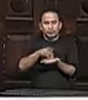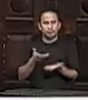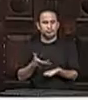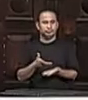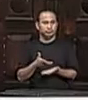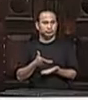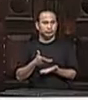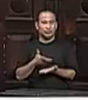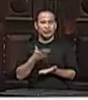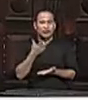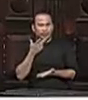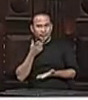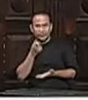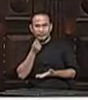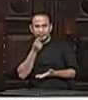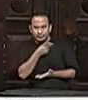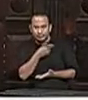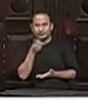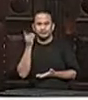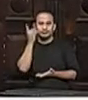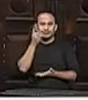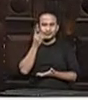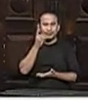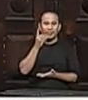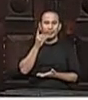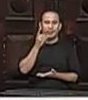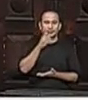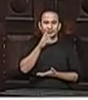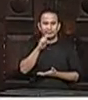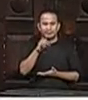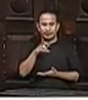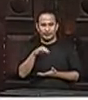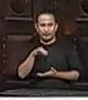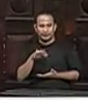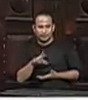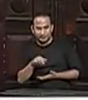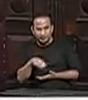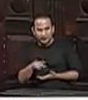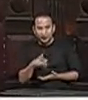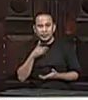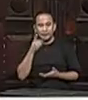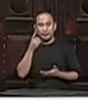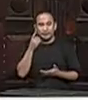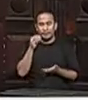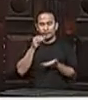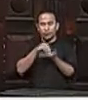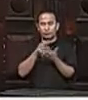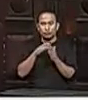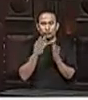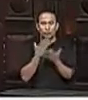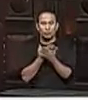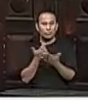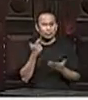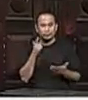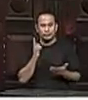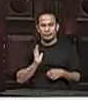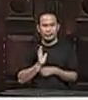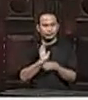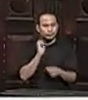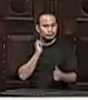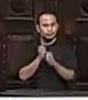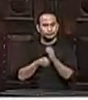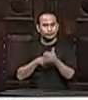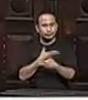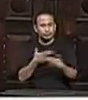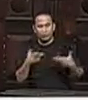deputado Flávio Serafini, em Niterói, 60% ou 70% das escolas não tem estrutura esportiva, não